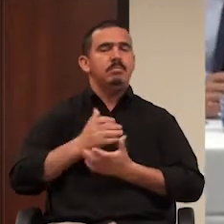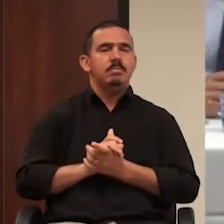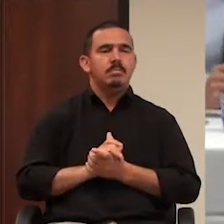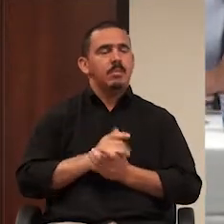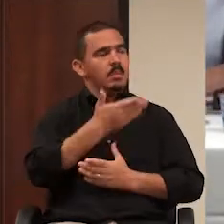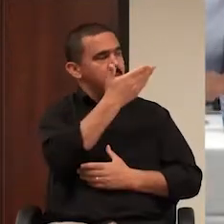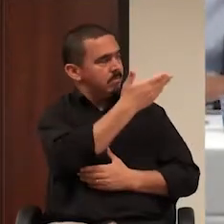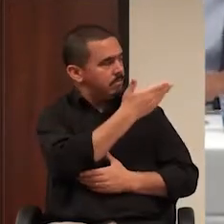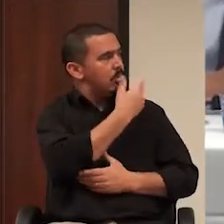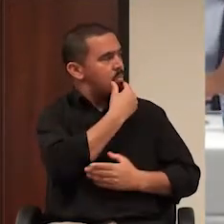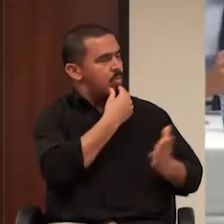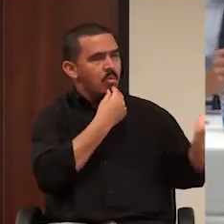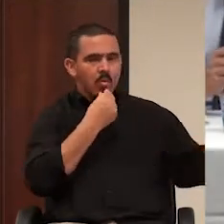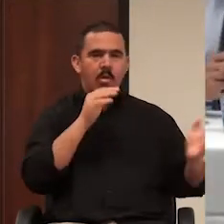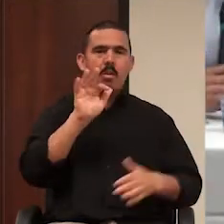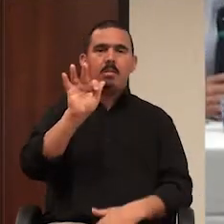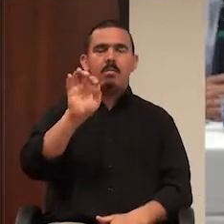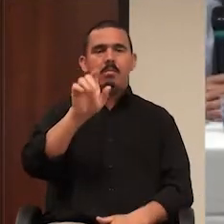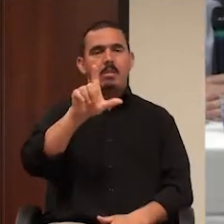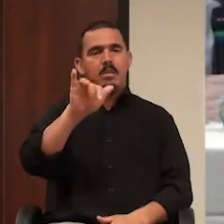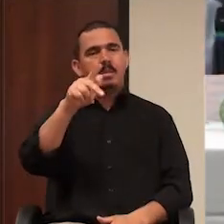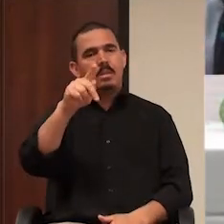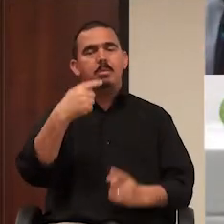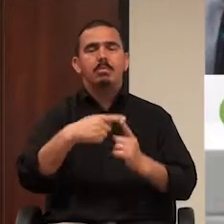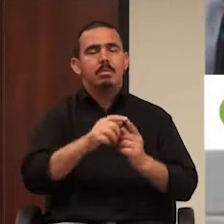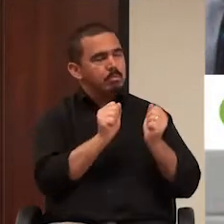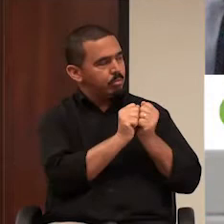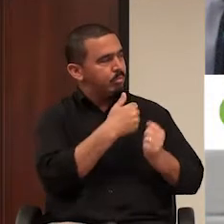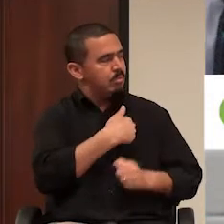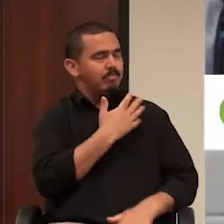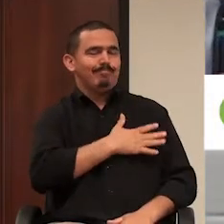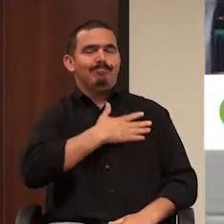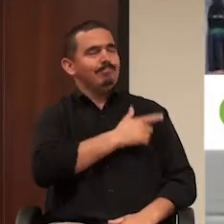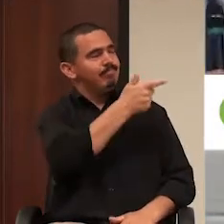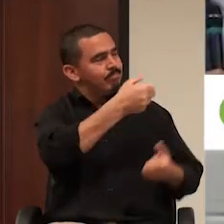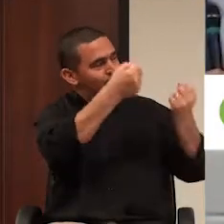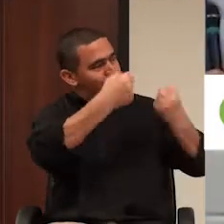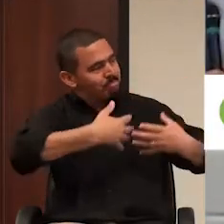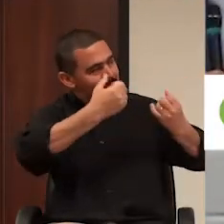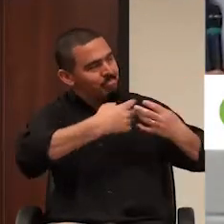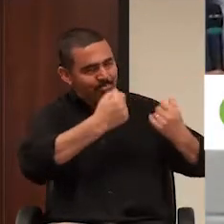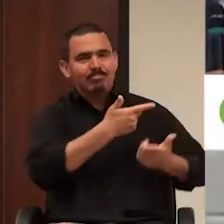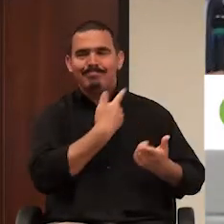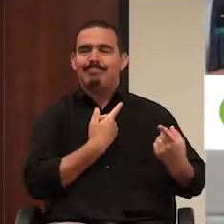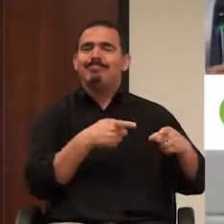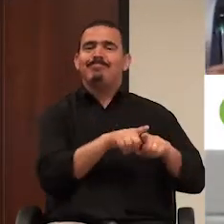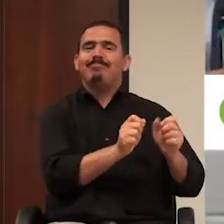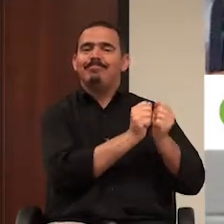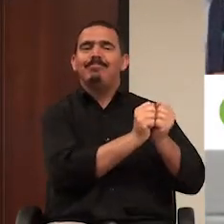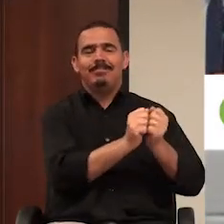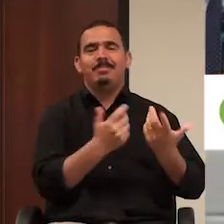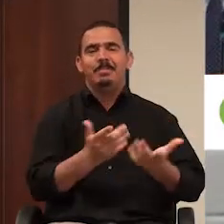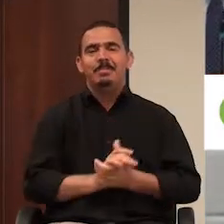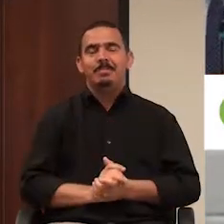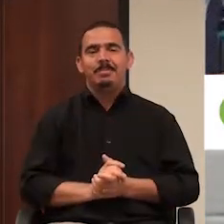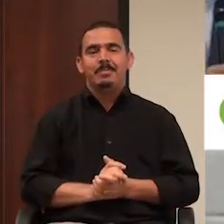O Felipe está aqui comigo. Gosto muito sempre de ouvi-lo falar, parceiro.